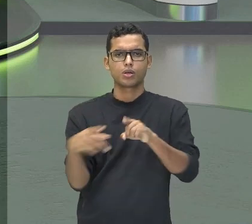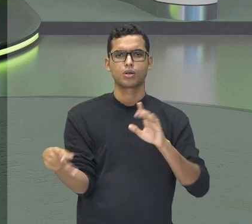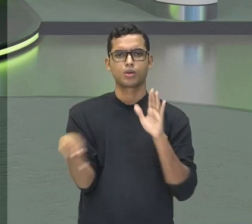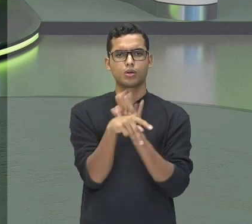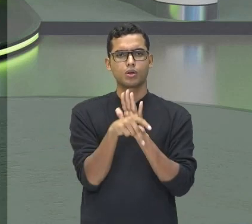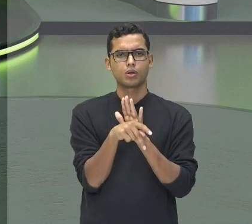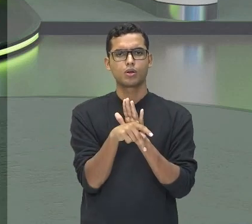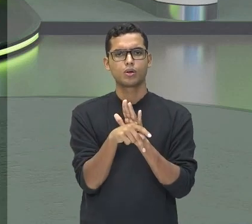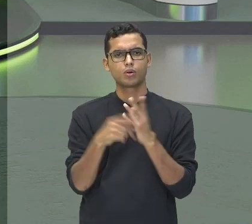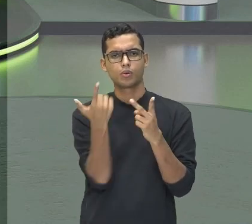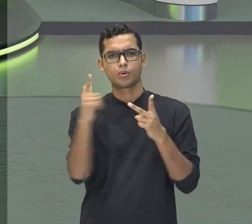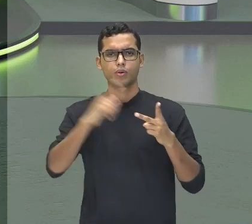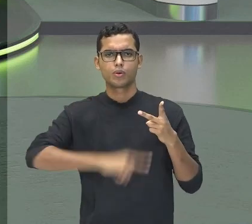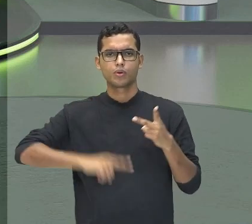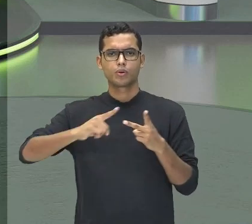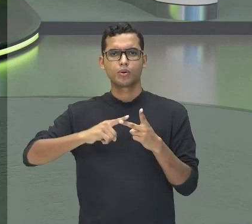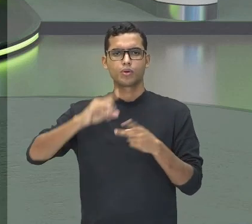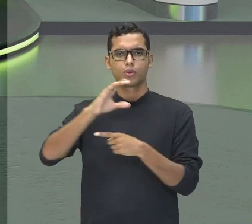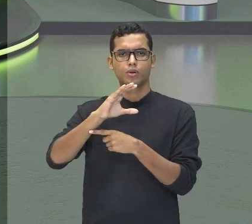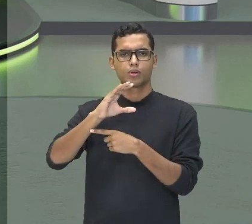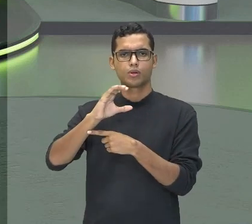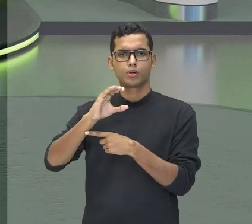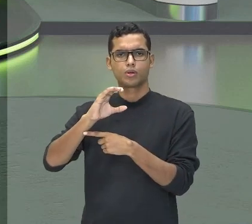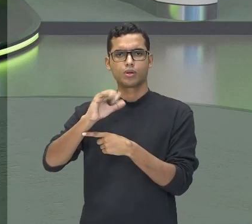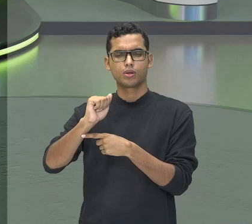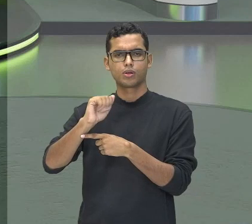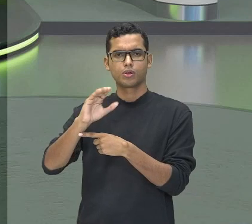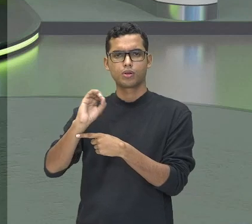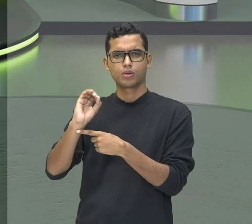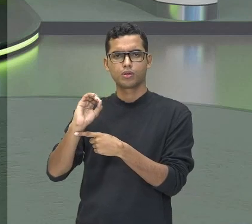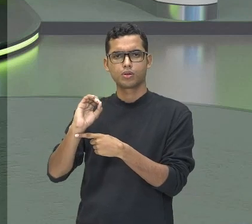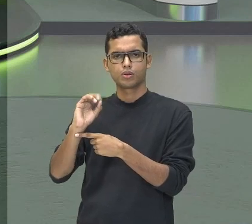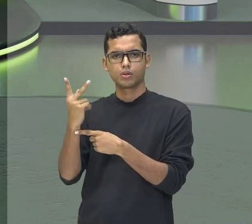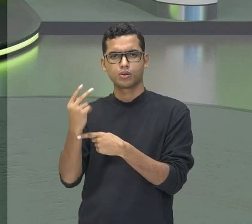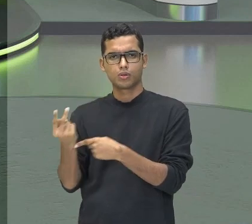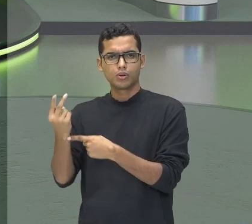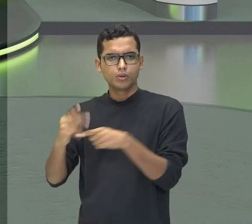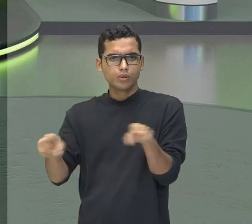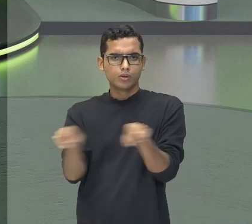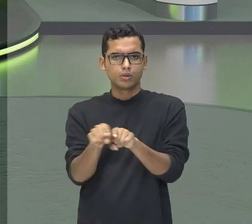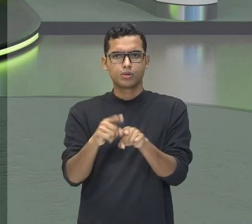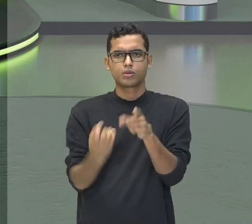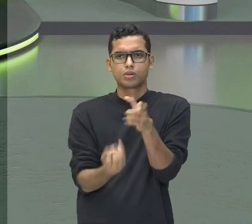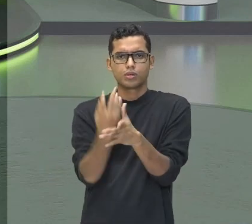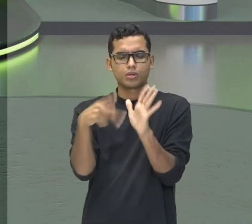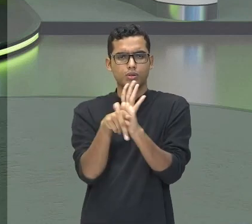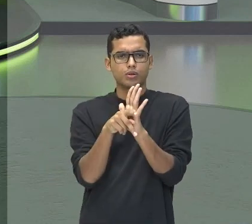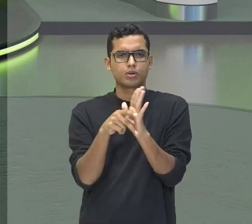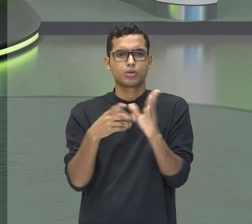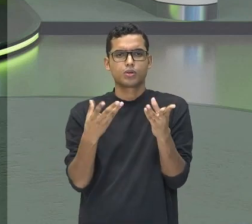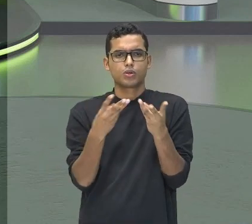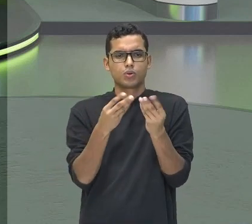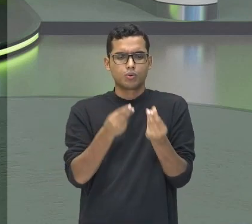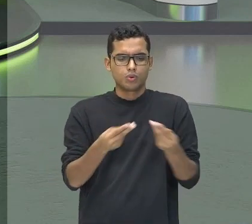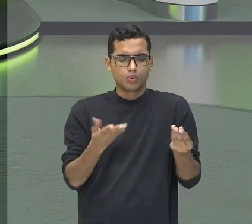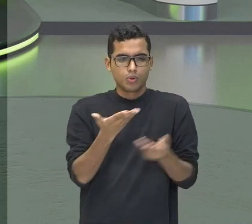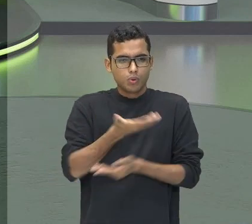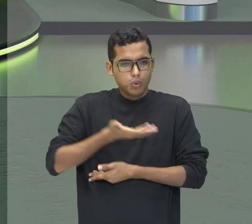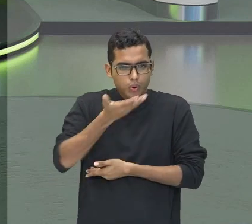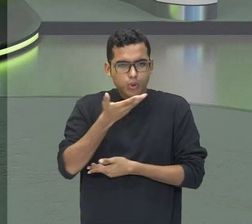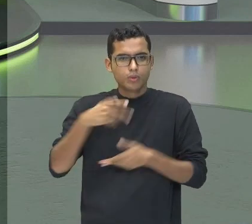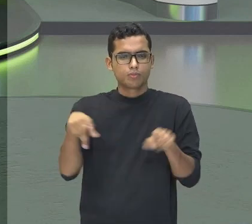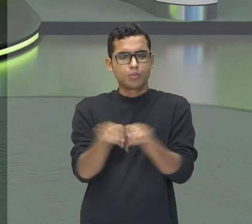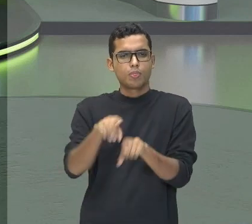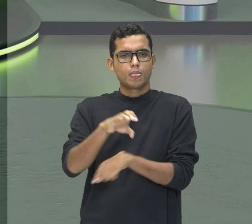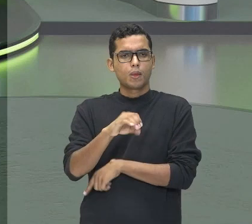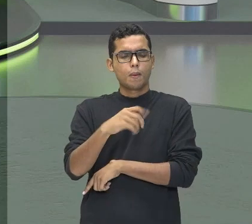cal, apagada. Ele é usado para fabricar pó descolorante. Tem o hidróxido de